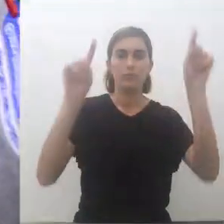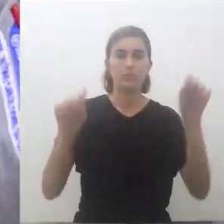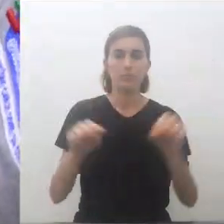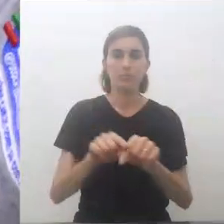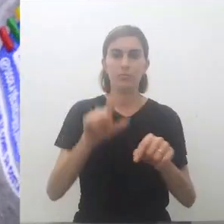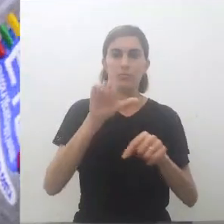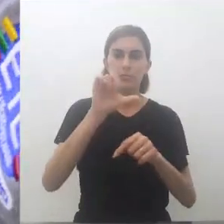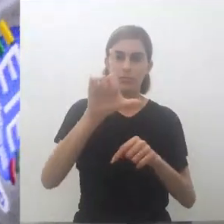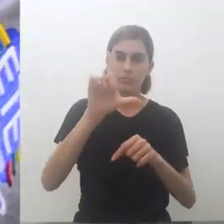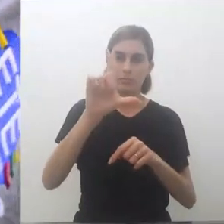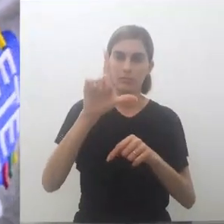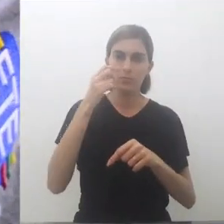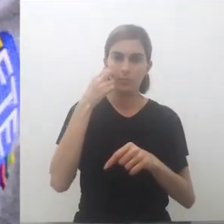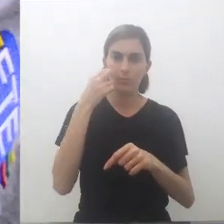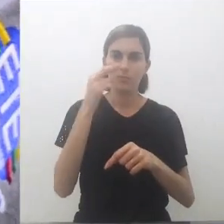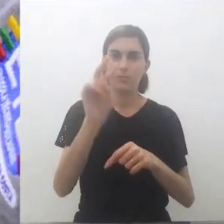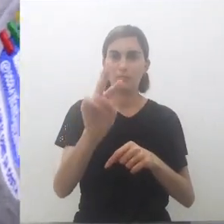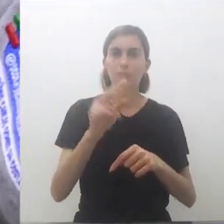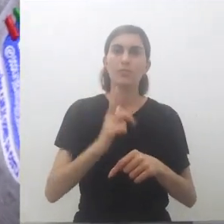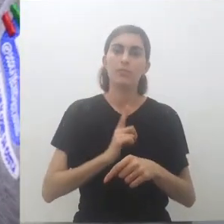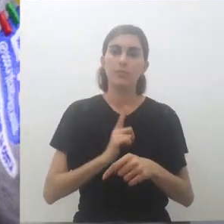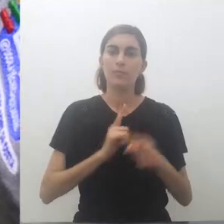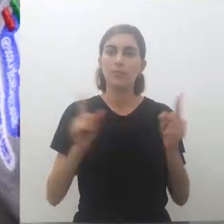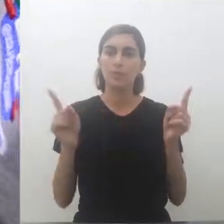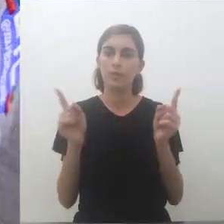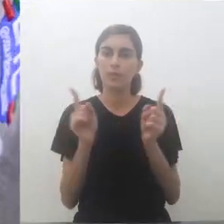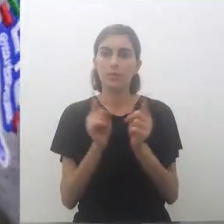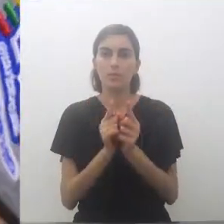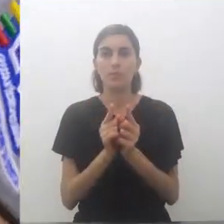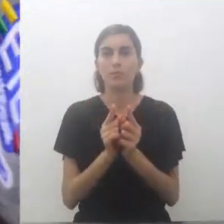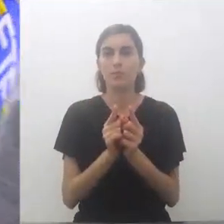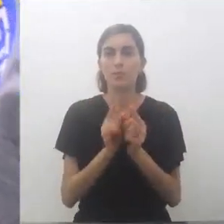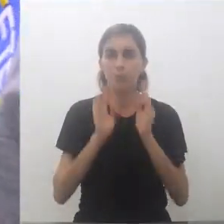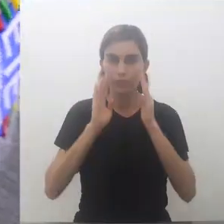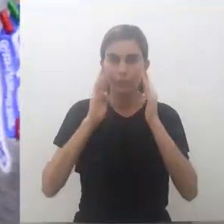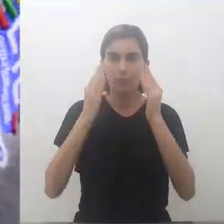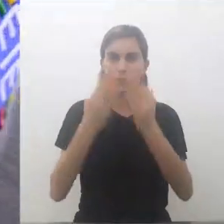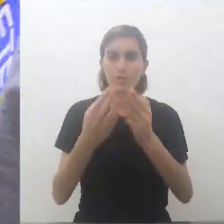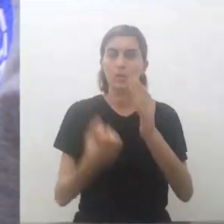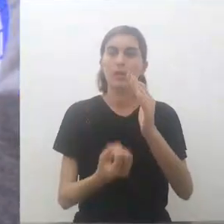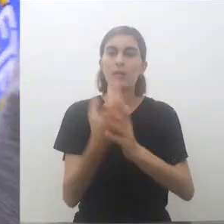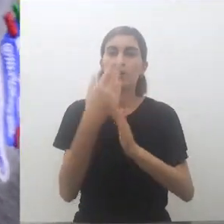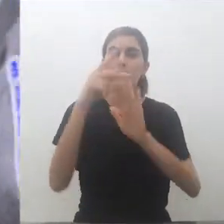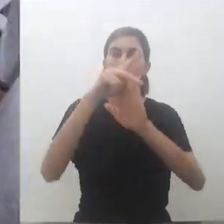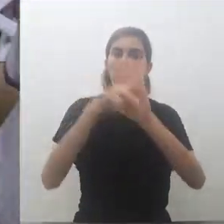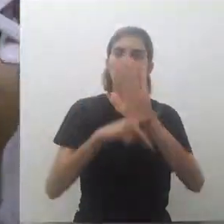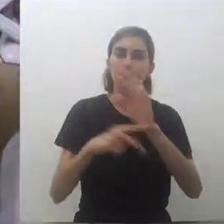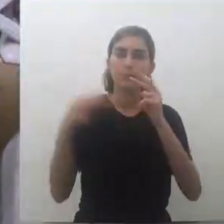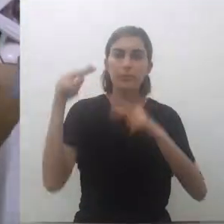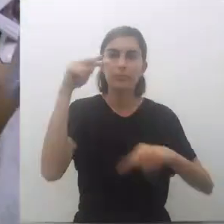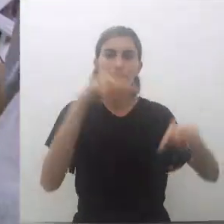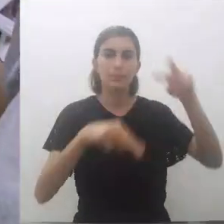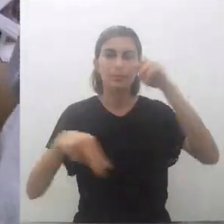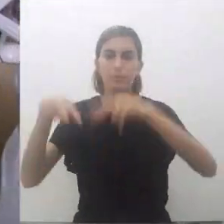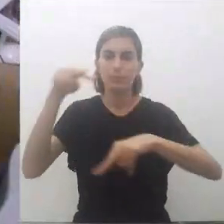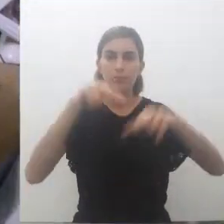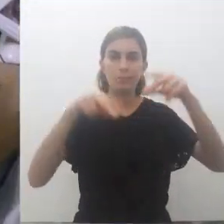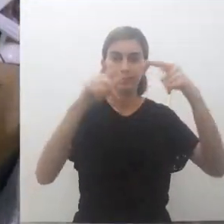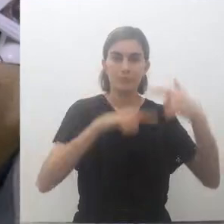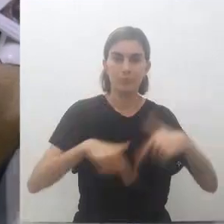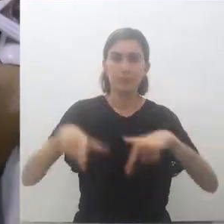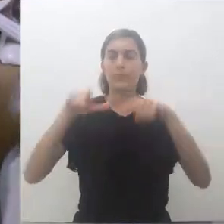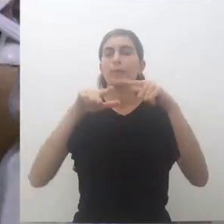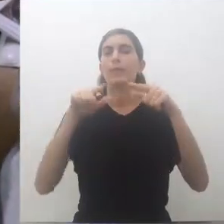né? A gente diminui o foco, criando planos de visão sobre o ambiente que está